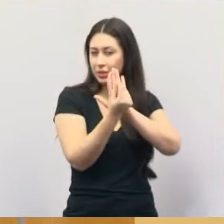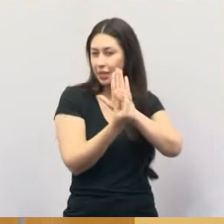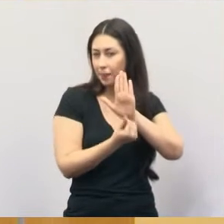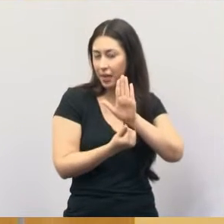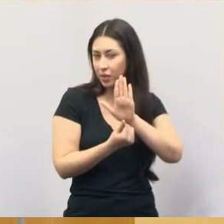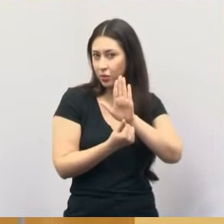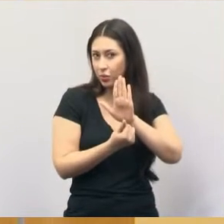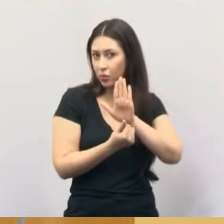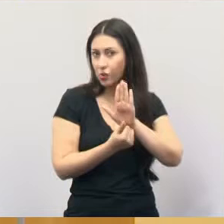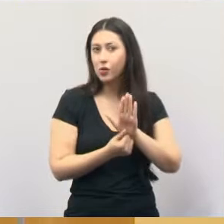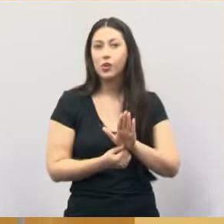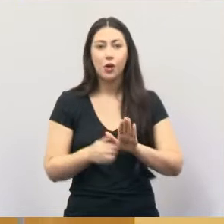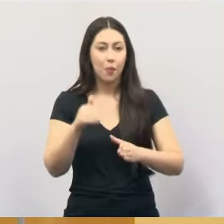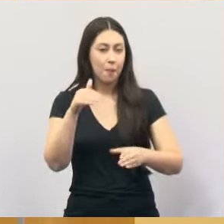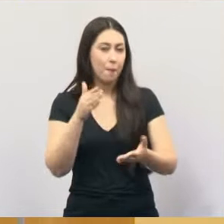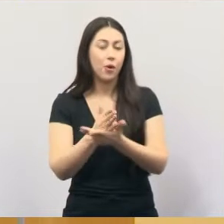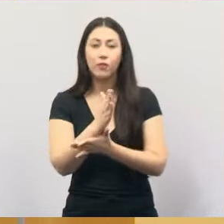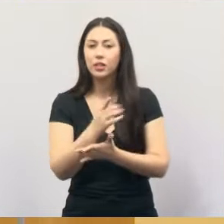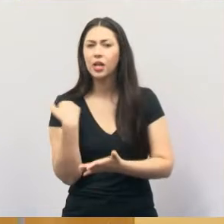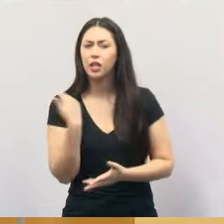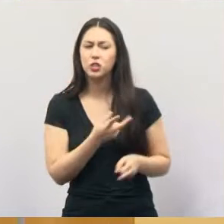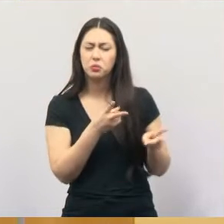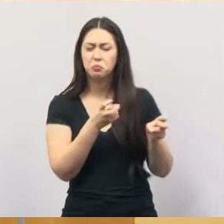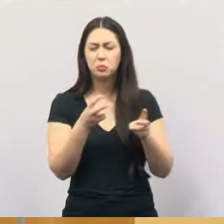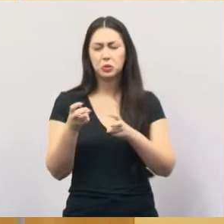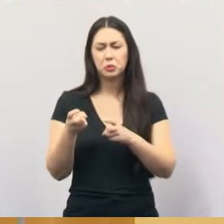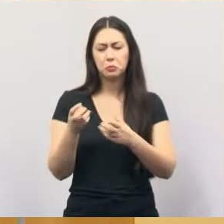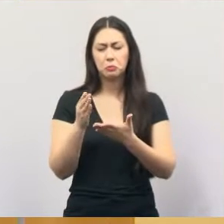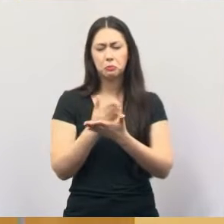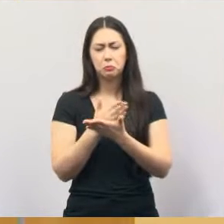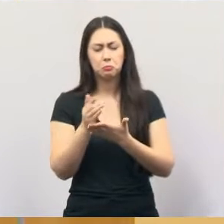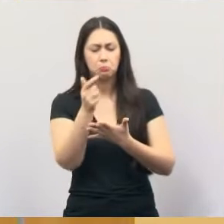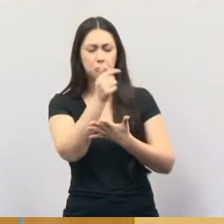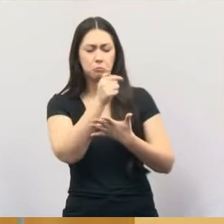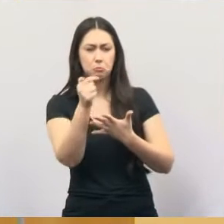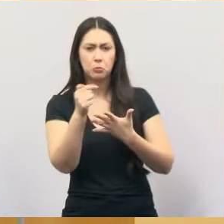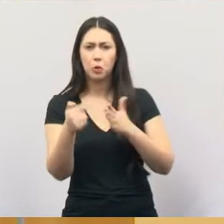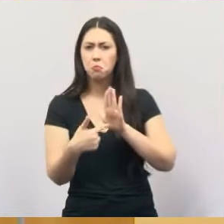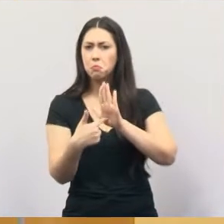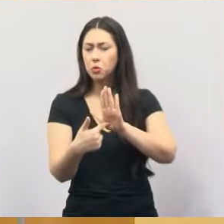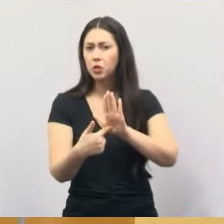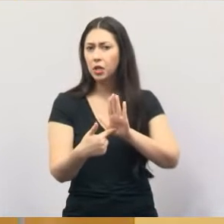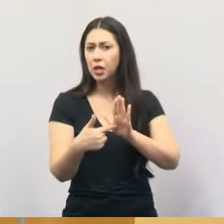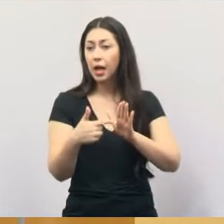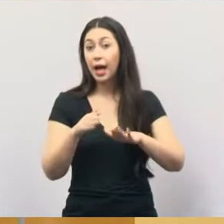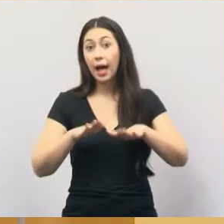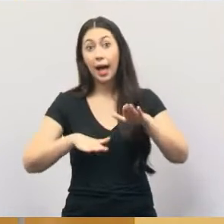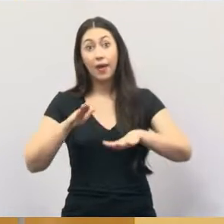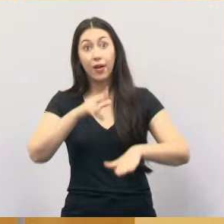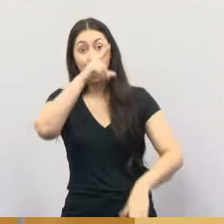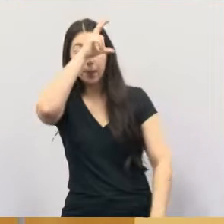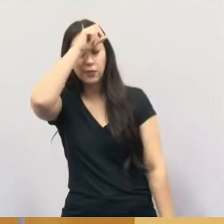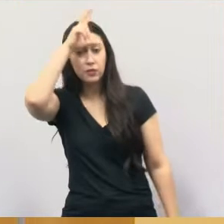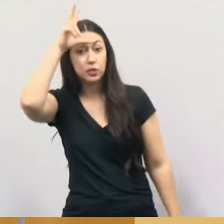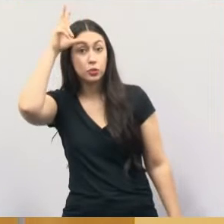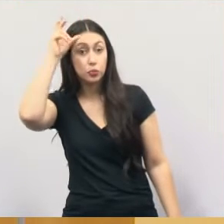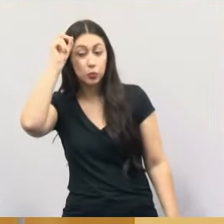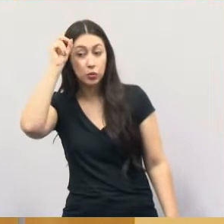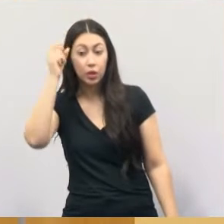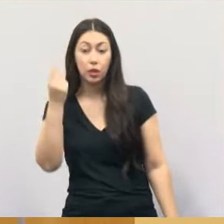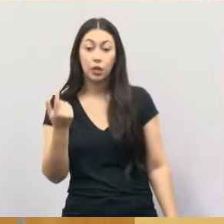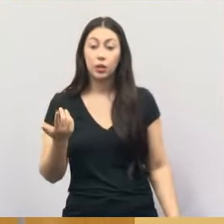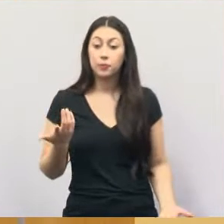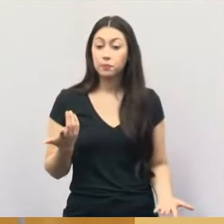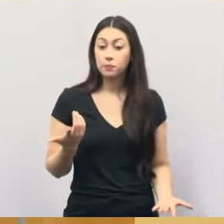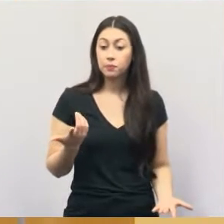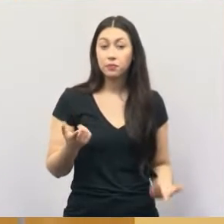Congresso Nacional, a gente vê alguns casos aí despontando que prefeituras que às vezes não